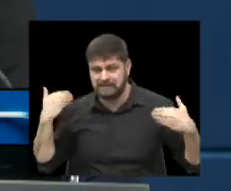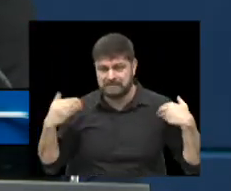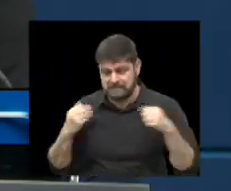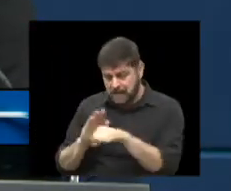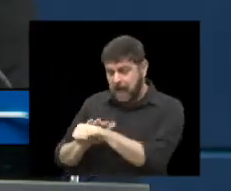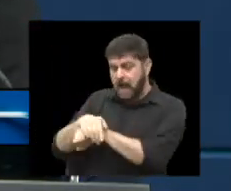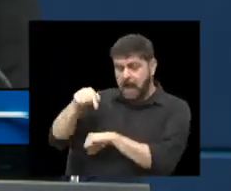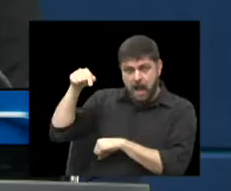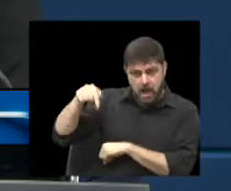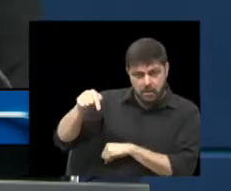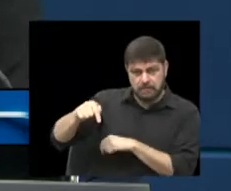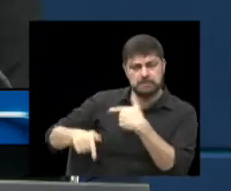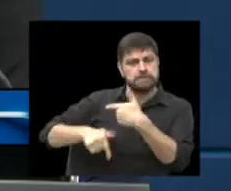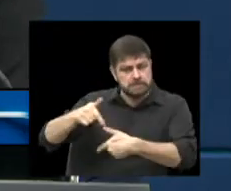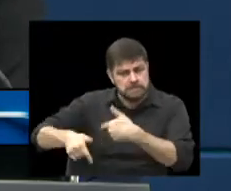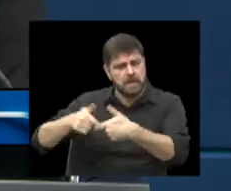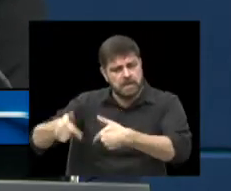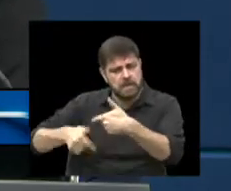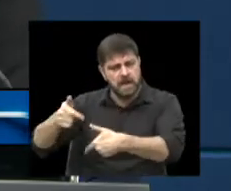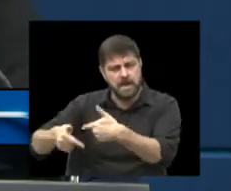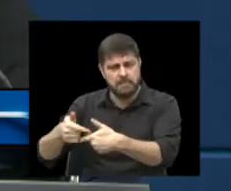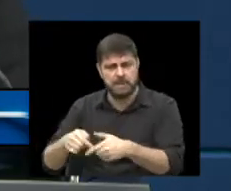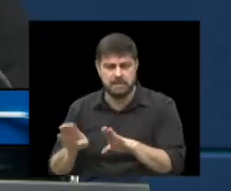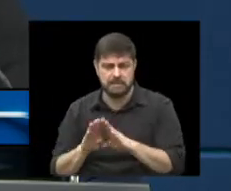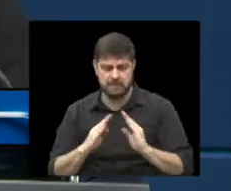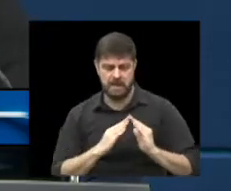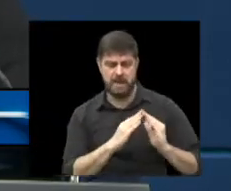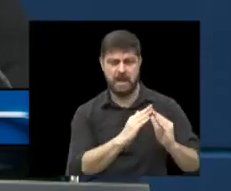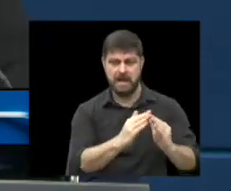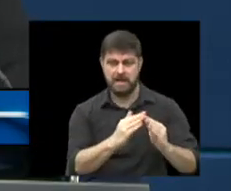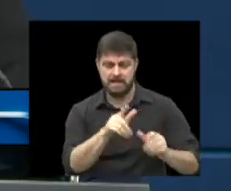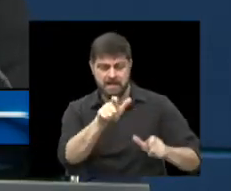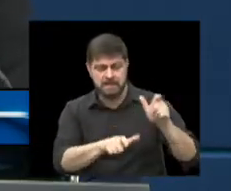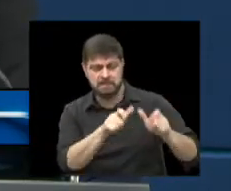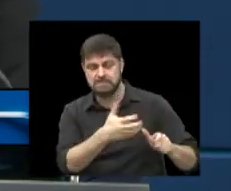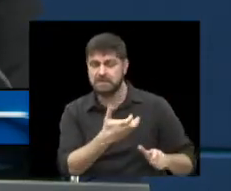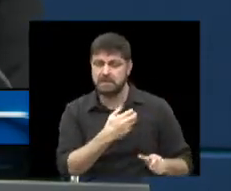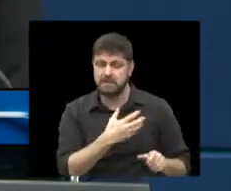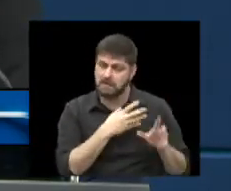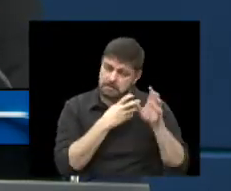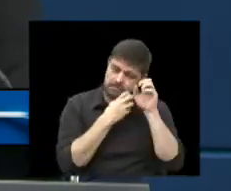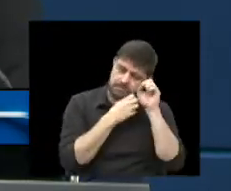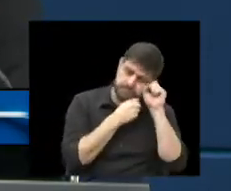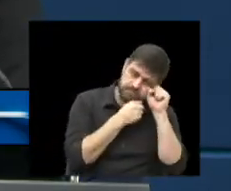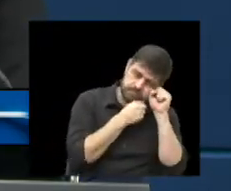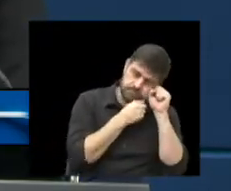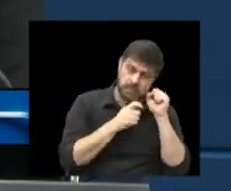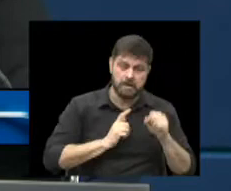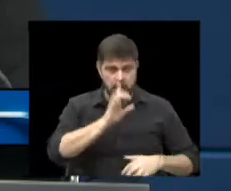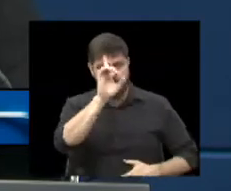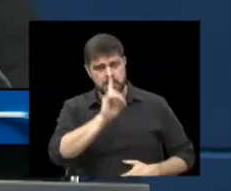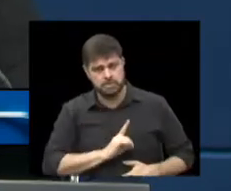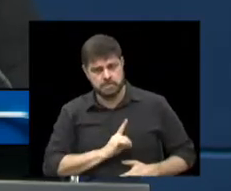à noite, que trabalham à noite e o sossego das famílias que têm também o